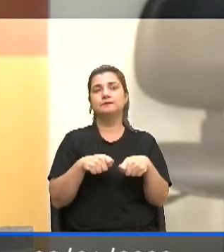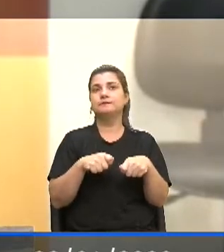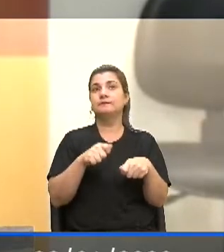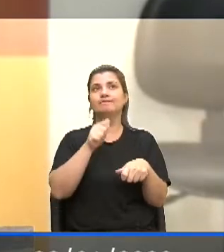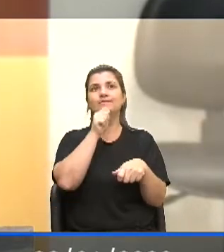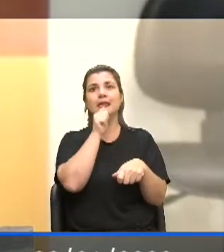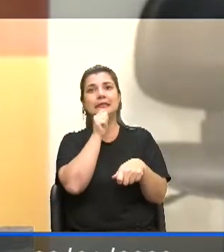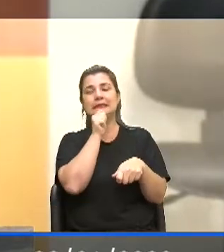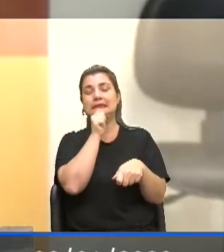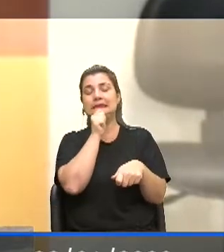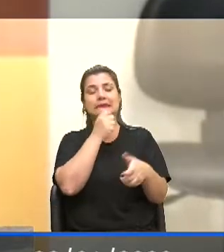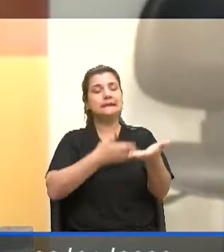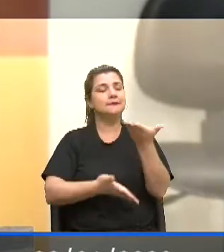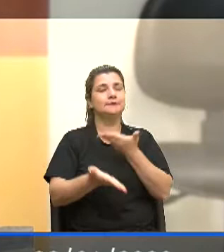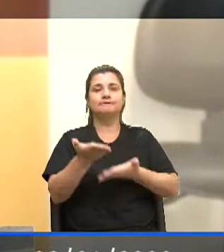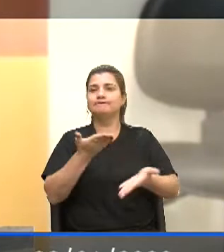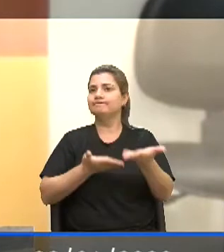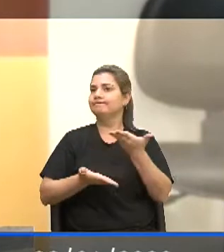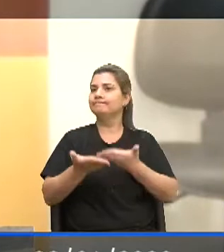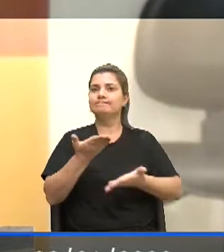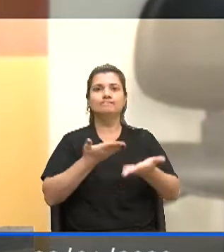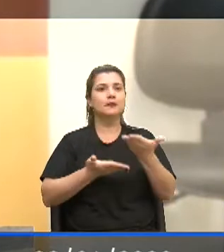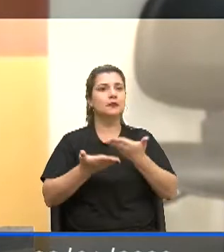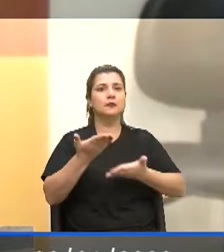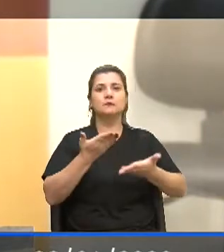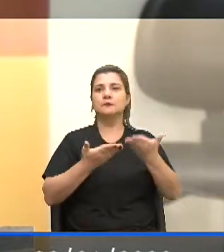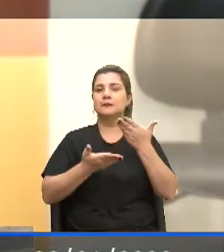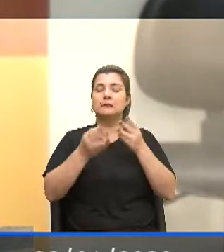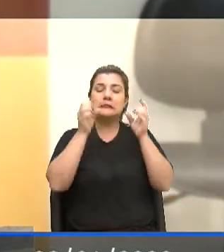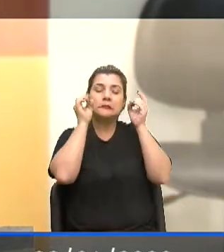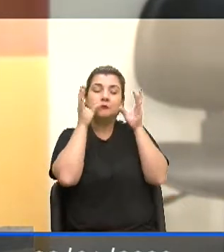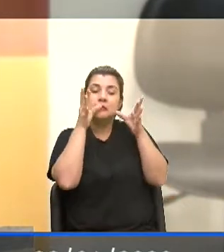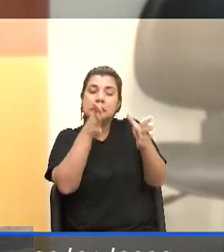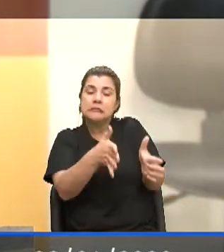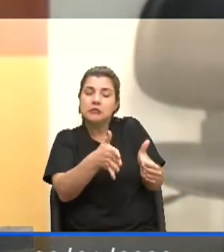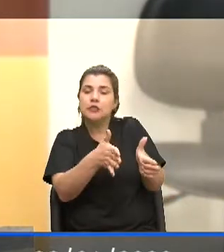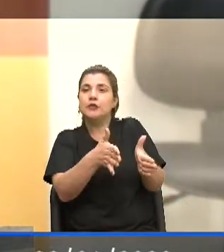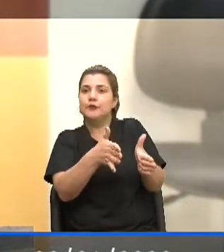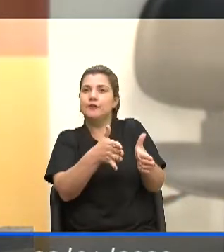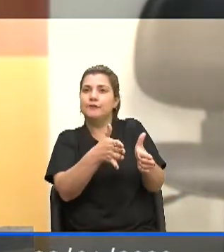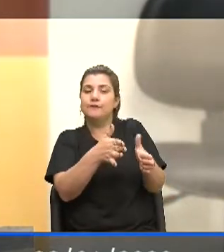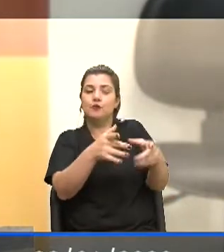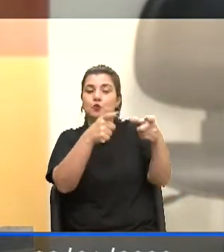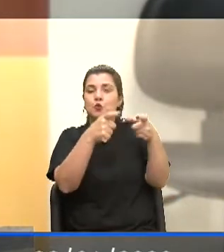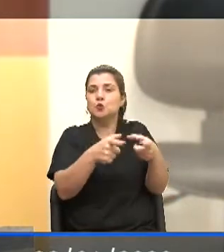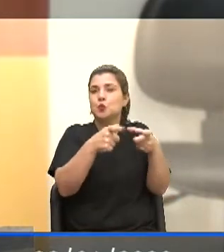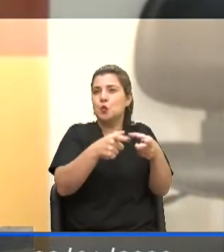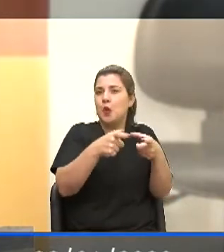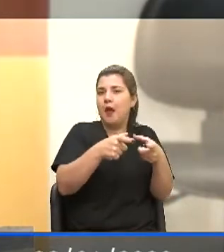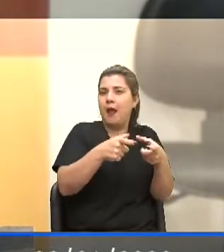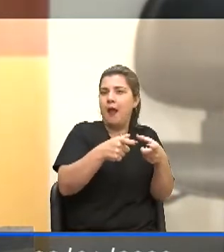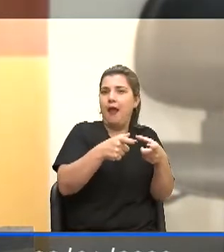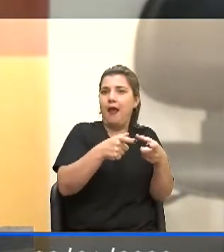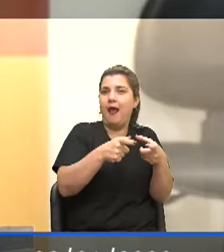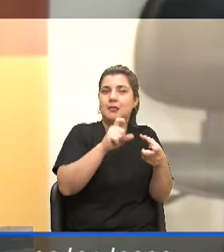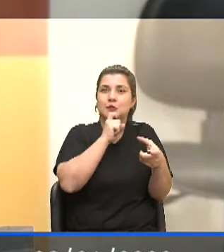não trata exclusivamente do setor de